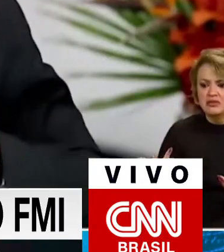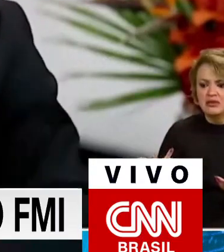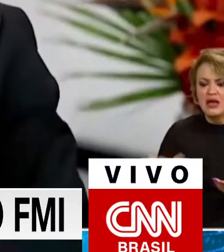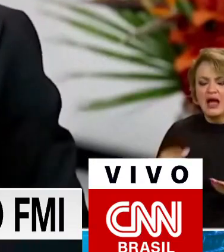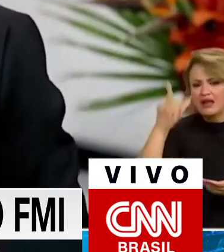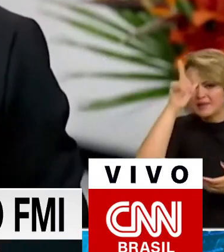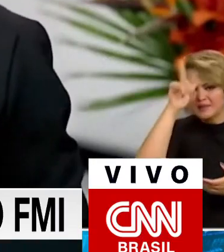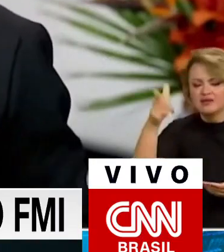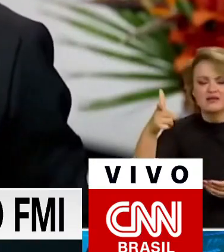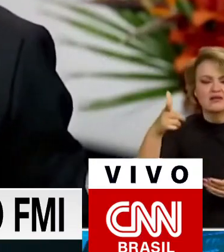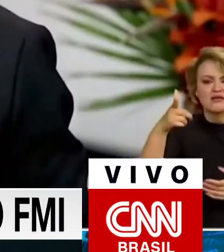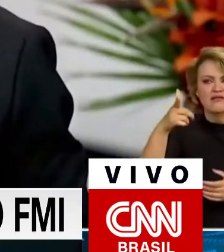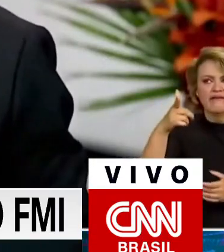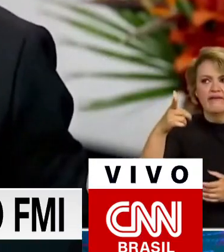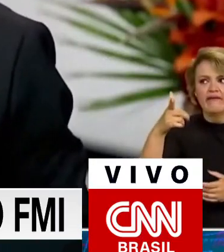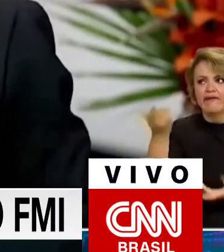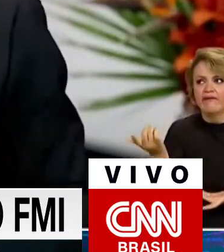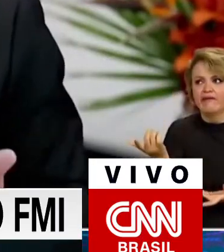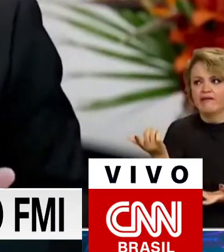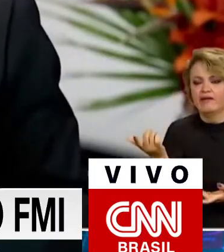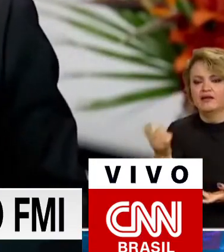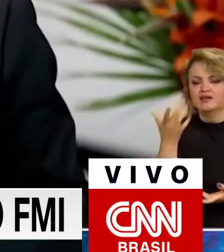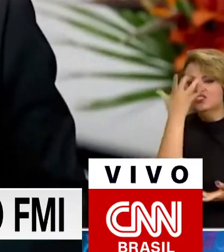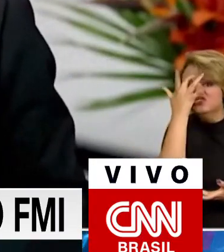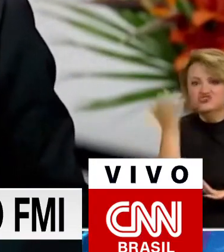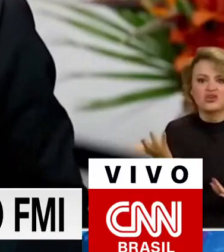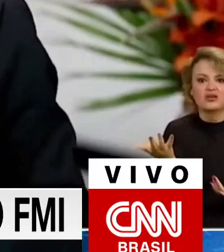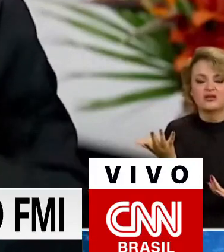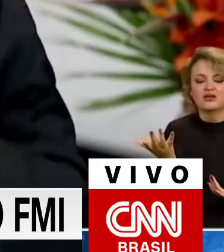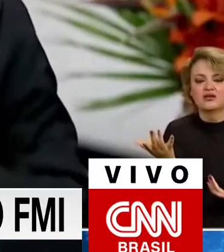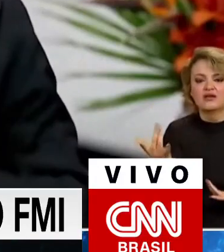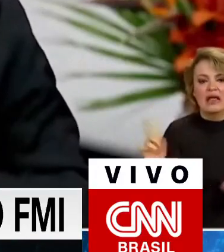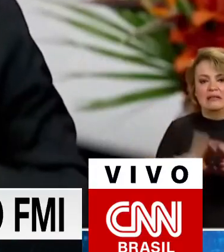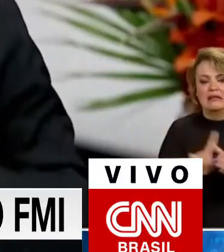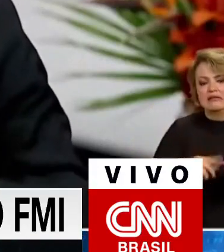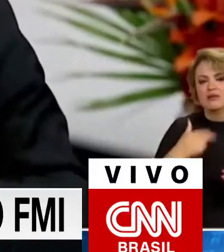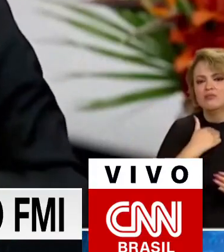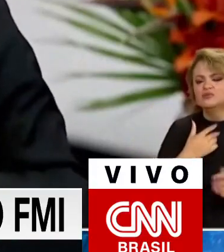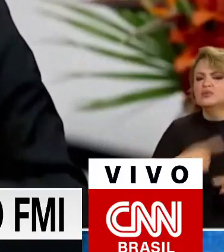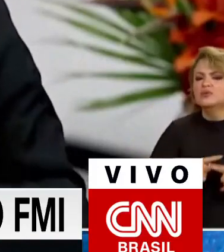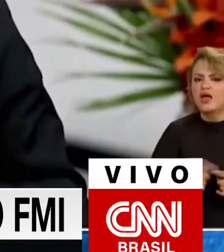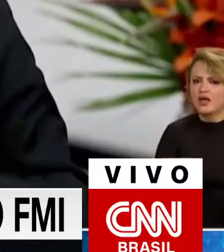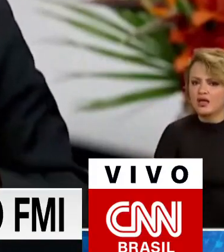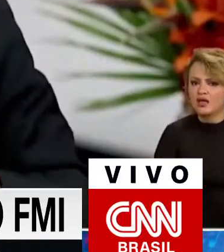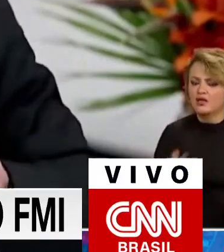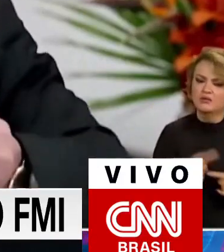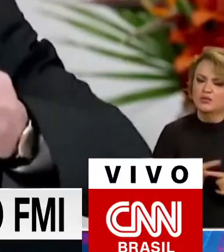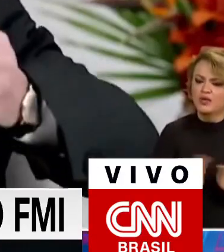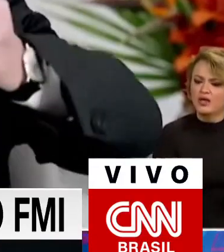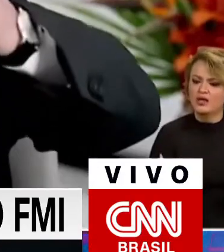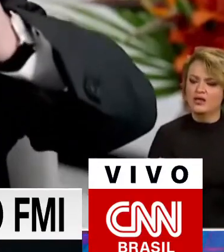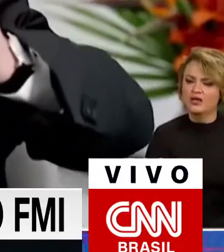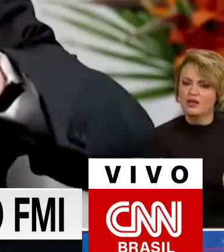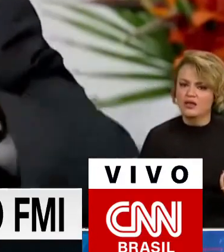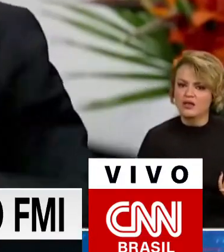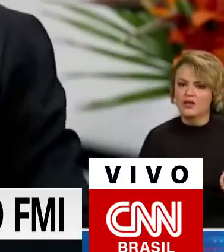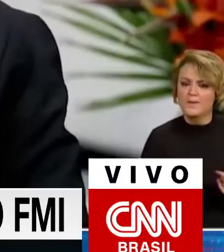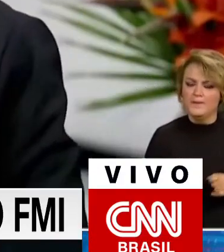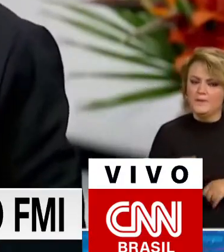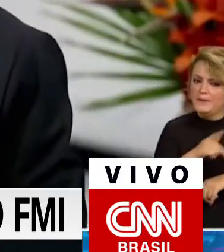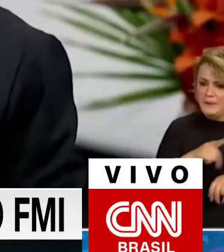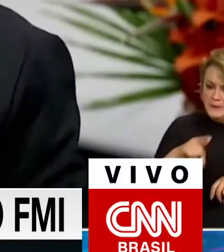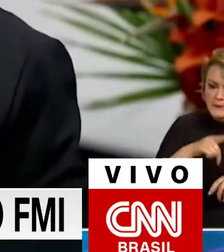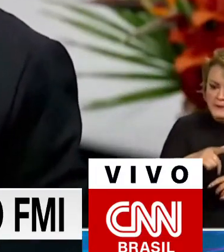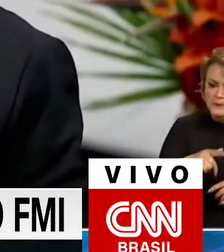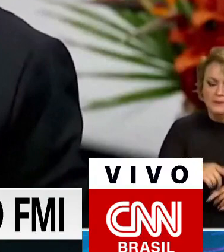atual presidente. Mas que houve então, e agora falando com o economista Guillermo Rodrigues, que é consultor do